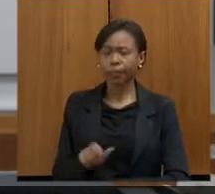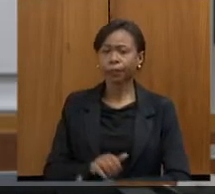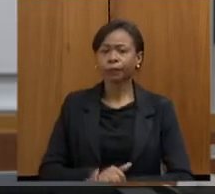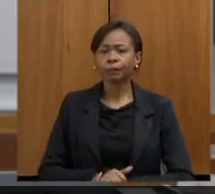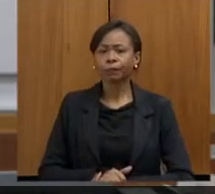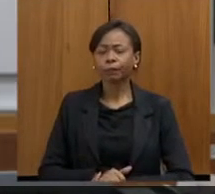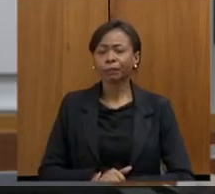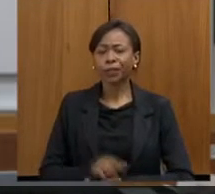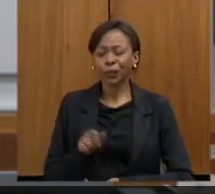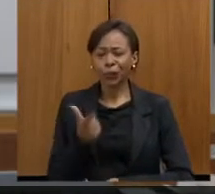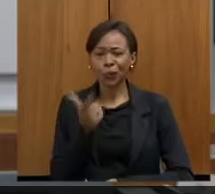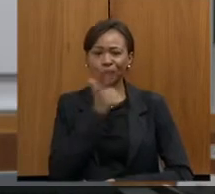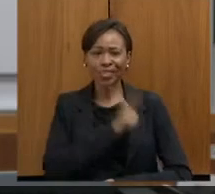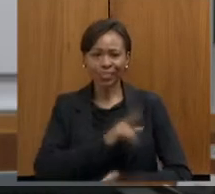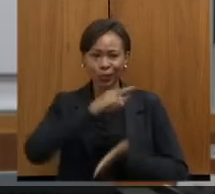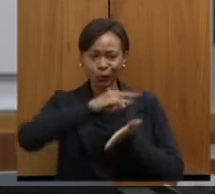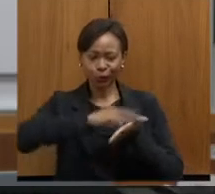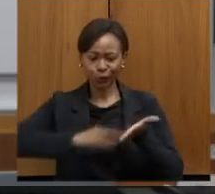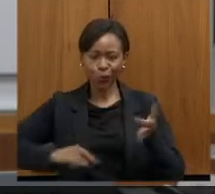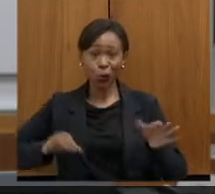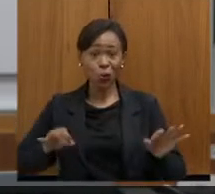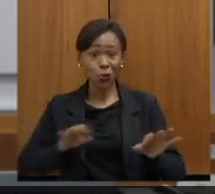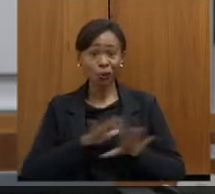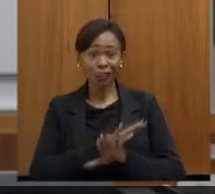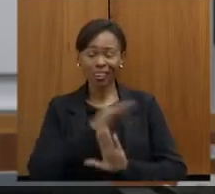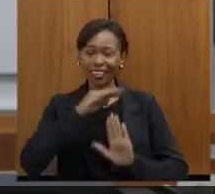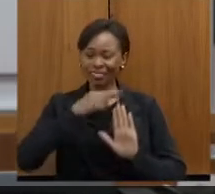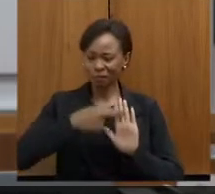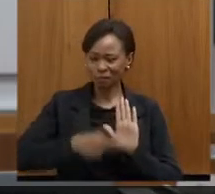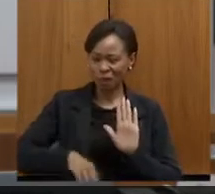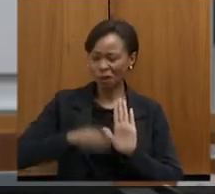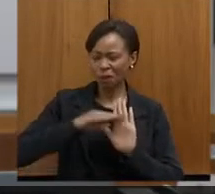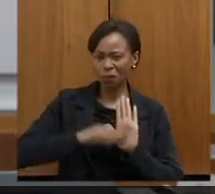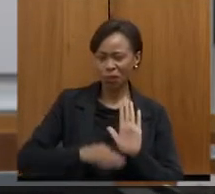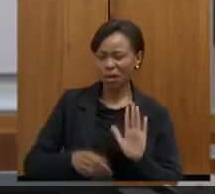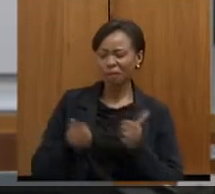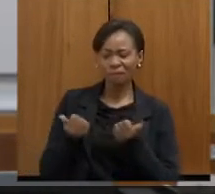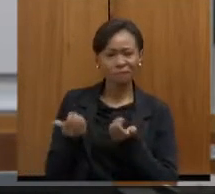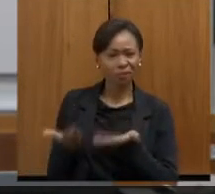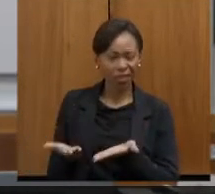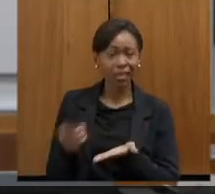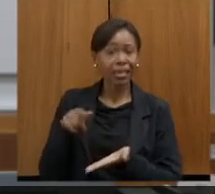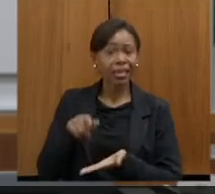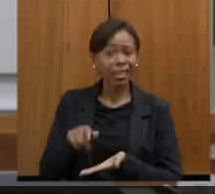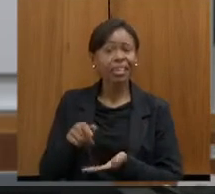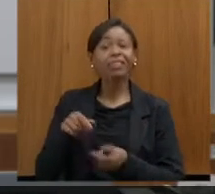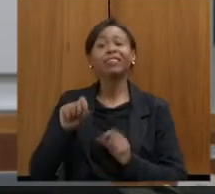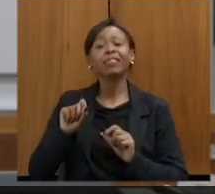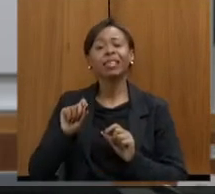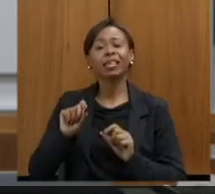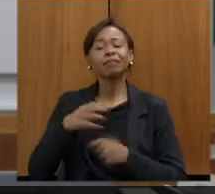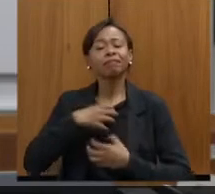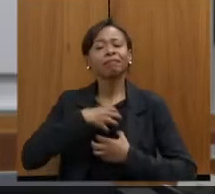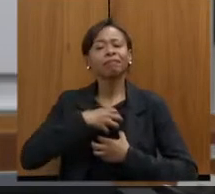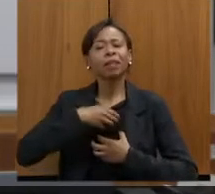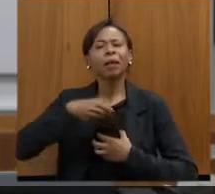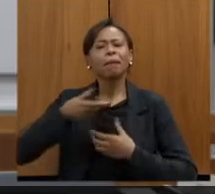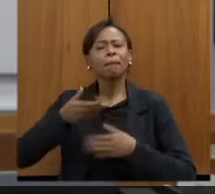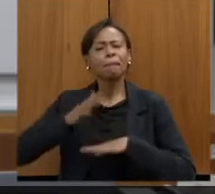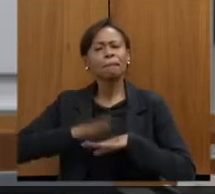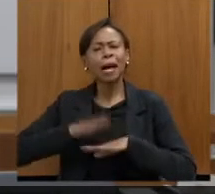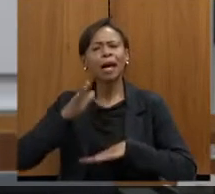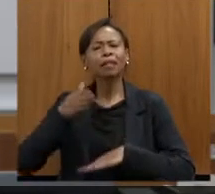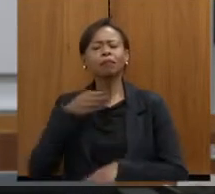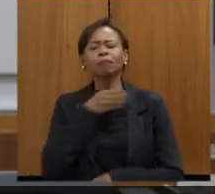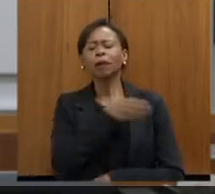regularização fundiária, começaram a utilizar mais os equipamentos públicos, a ocupar mais